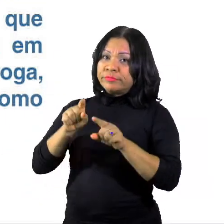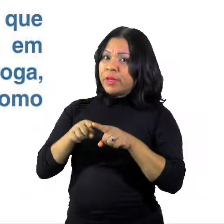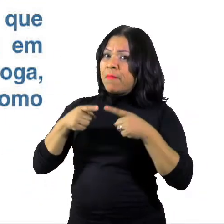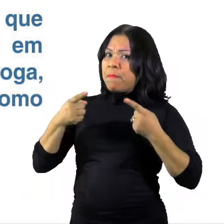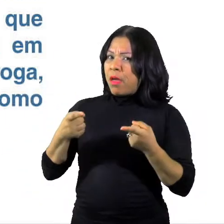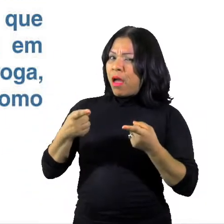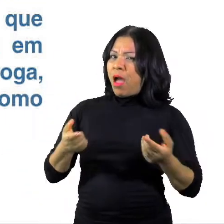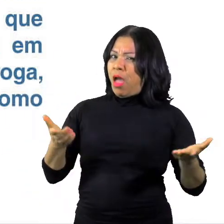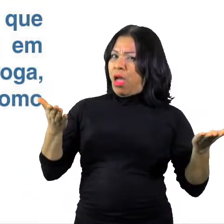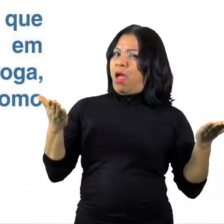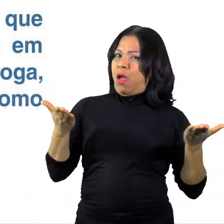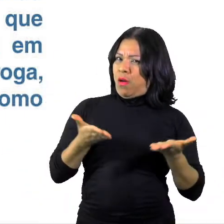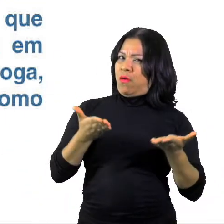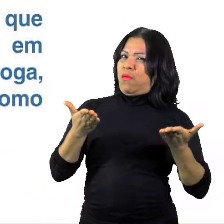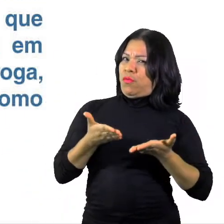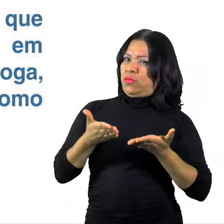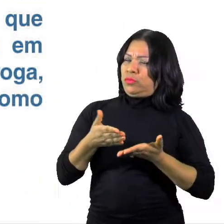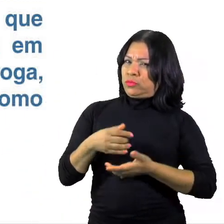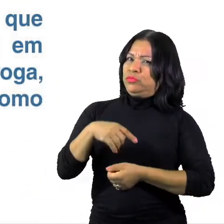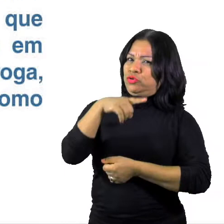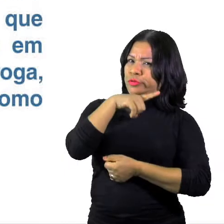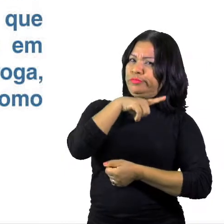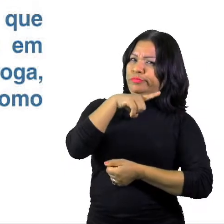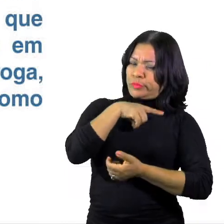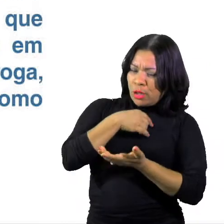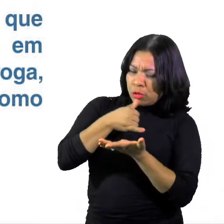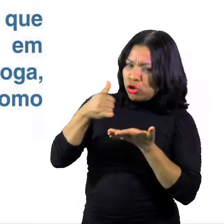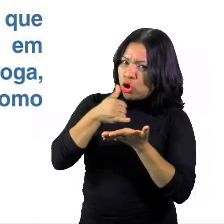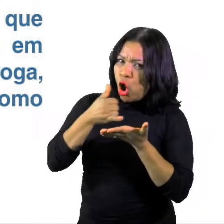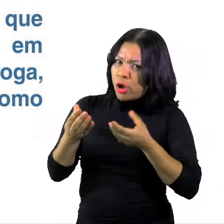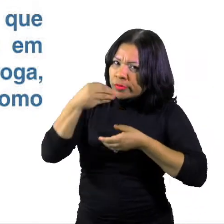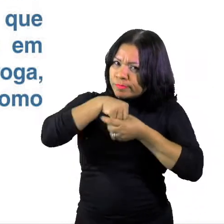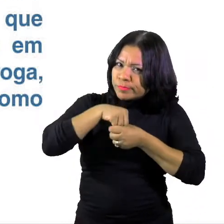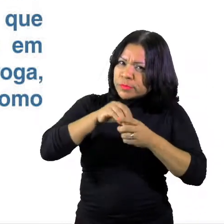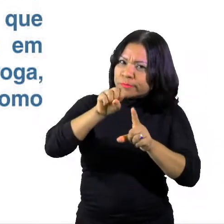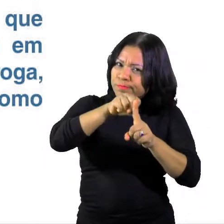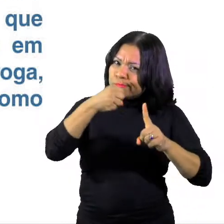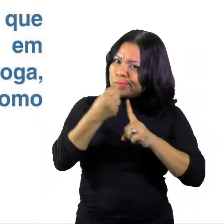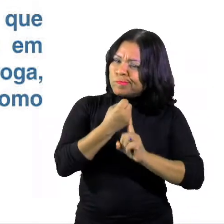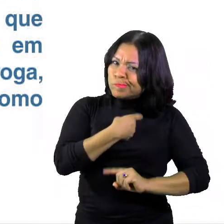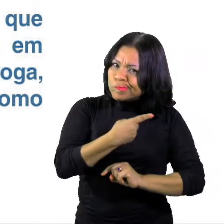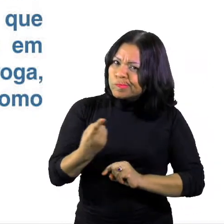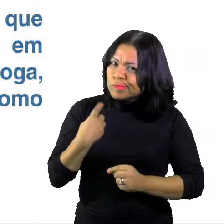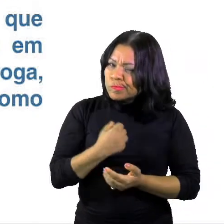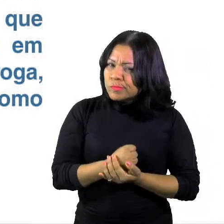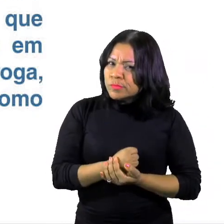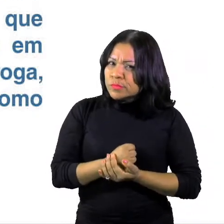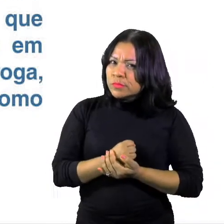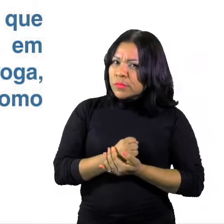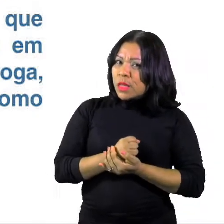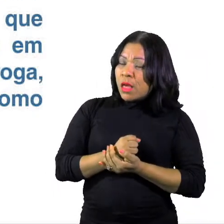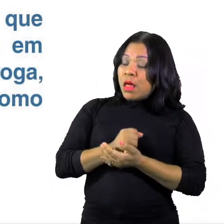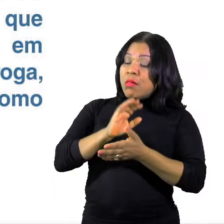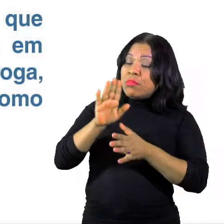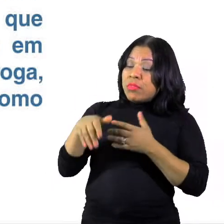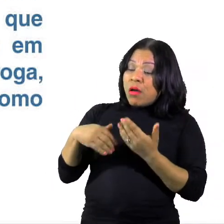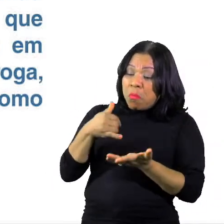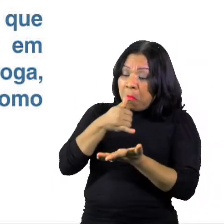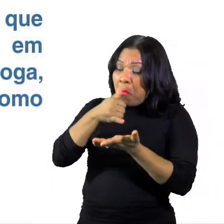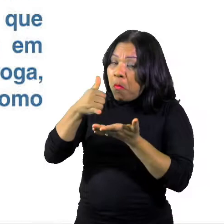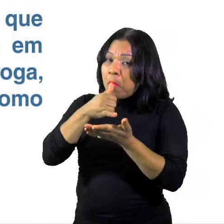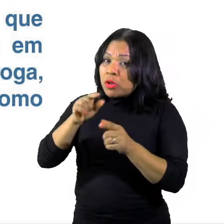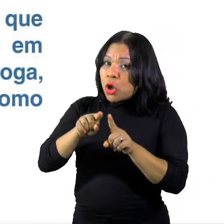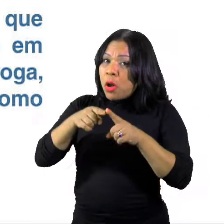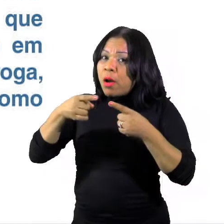hoje não temos essa droga já aplicada em nossa sociedade? Não através de uma droga, mas por outro